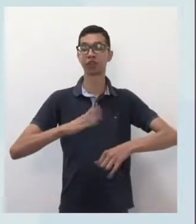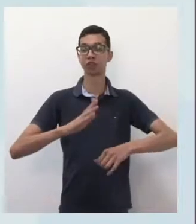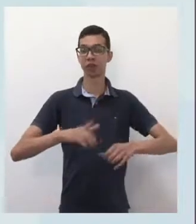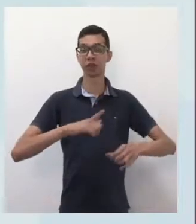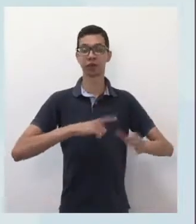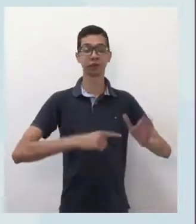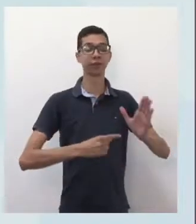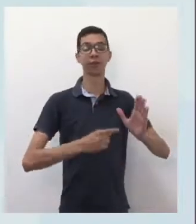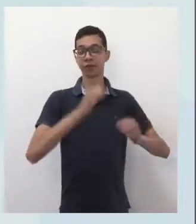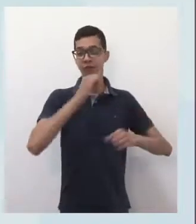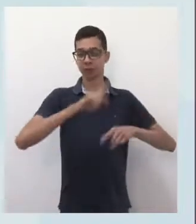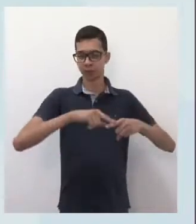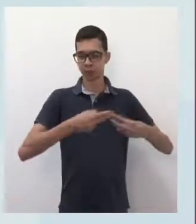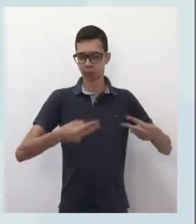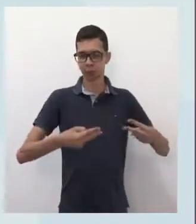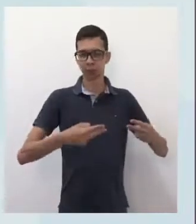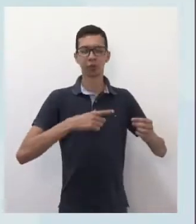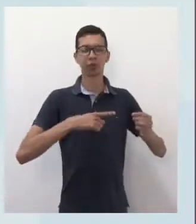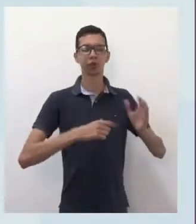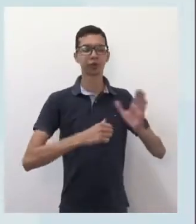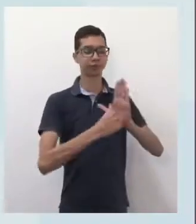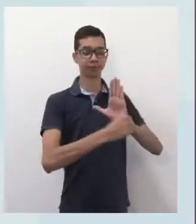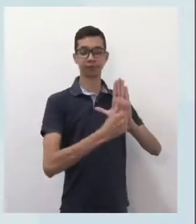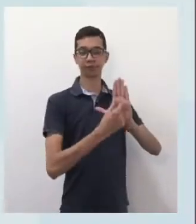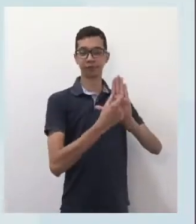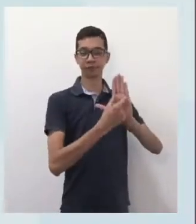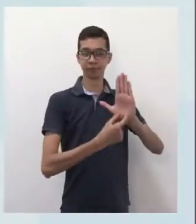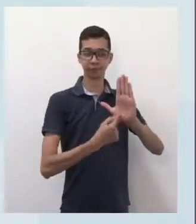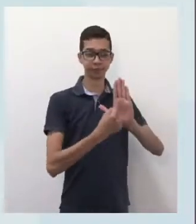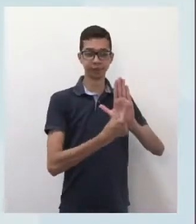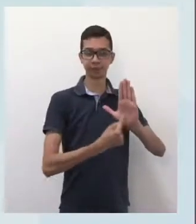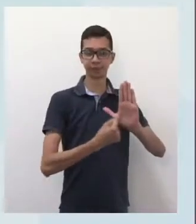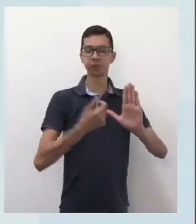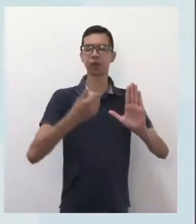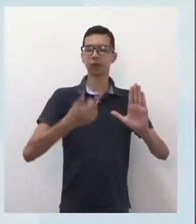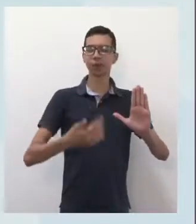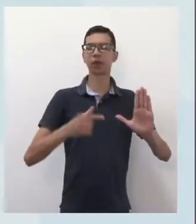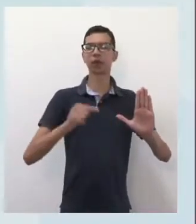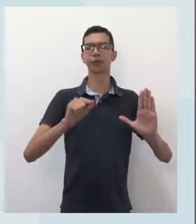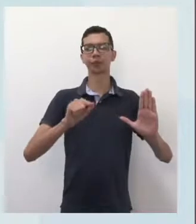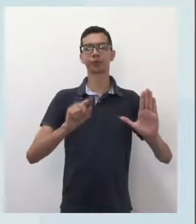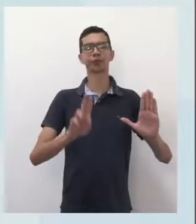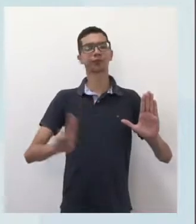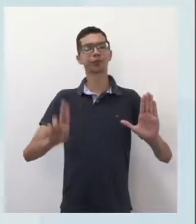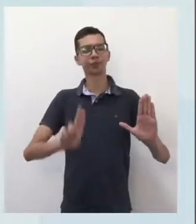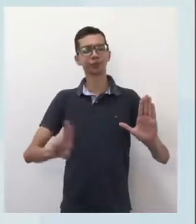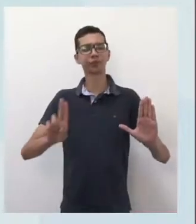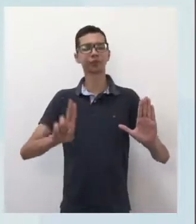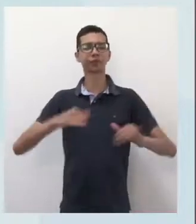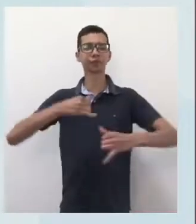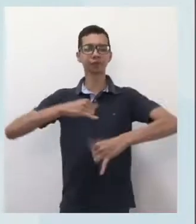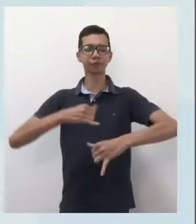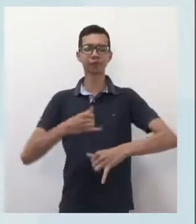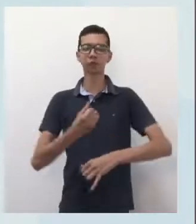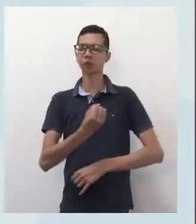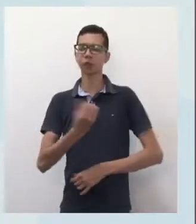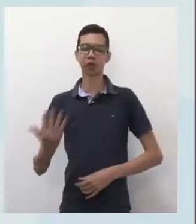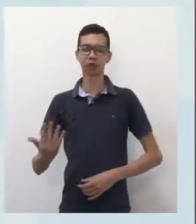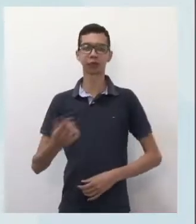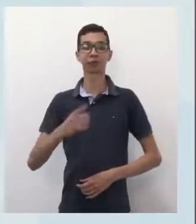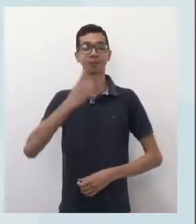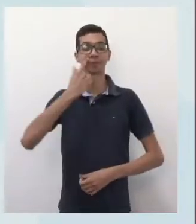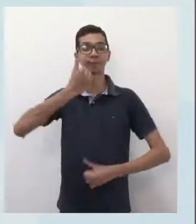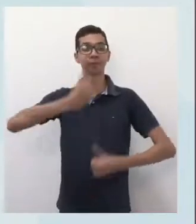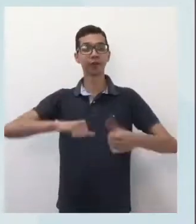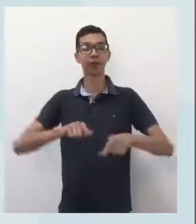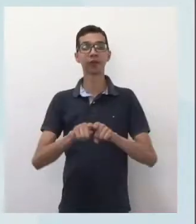e tempo médio de uso, para comparar e avaliar seu impacto no consumo doméstico. A gente